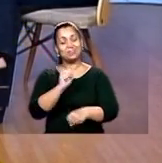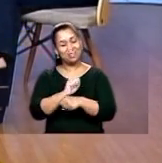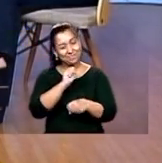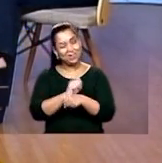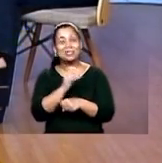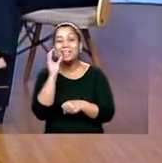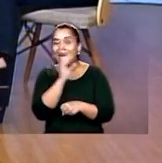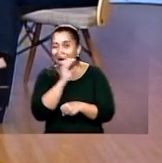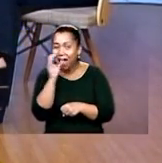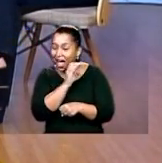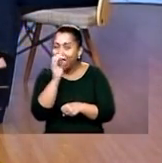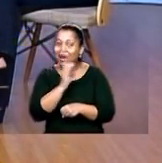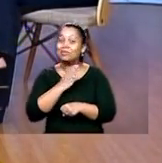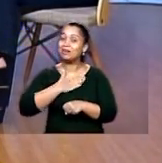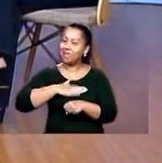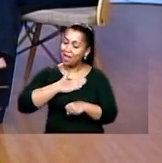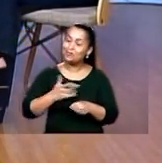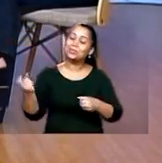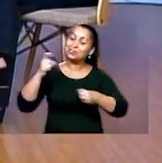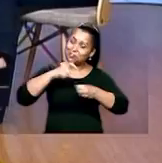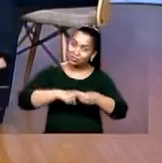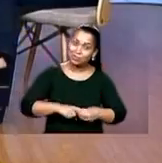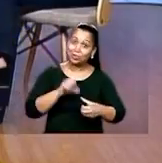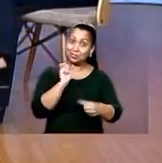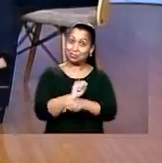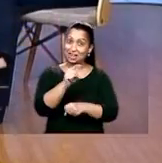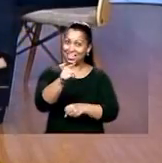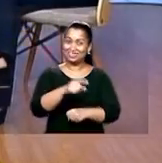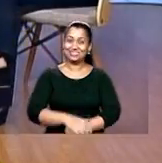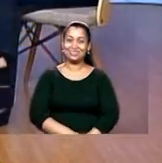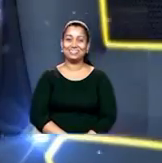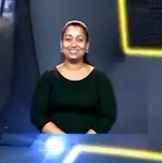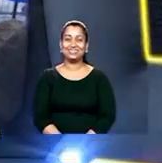pausa breve, rapidinho, daqui a pouco a gente volta, não saia daí.